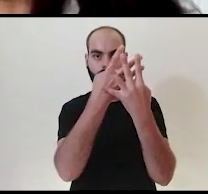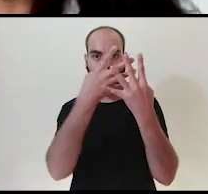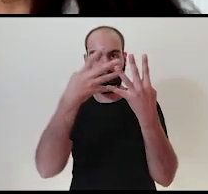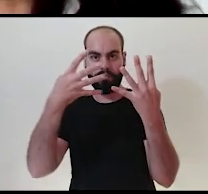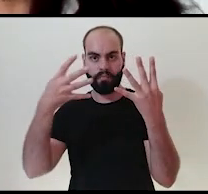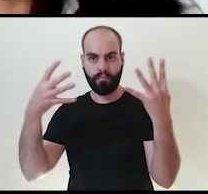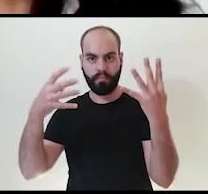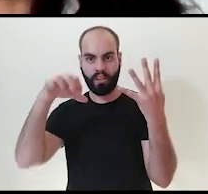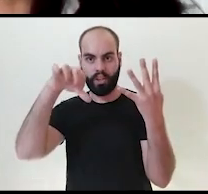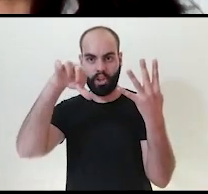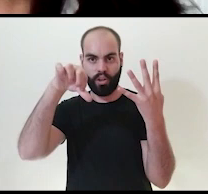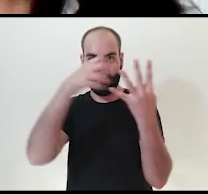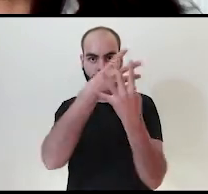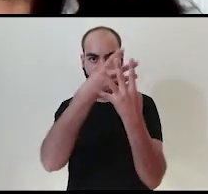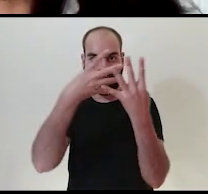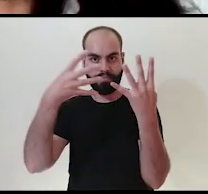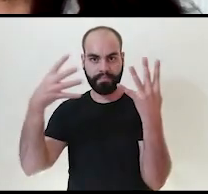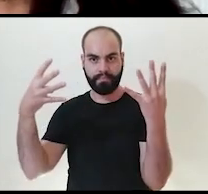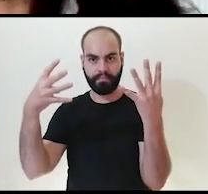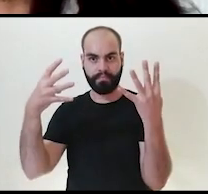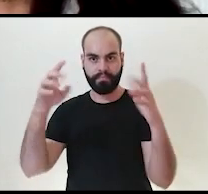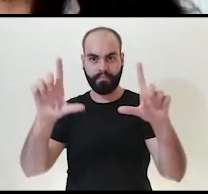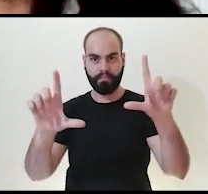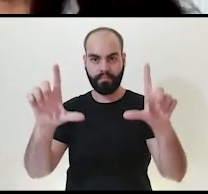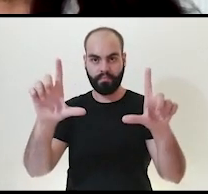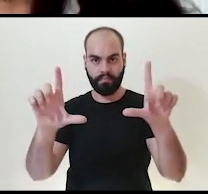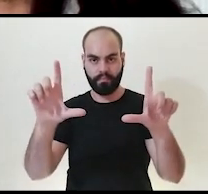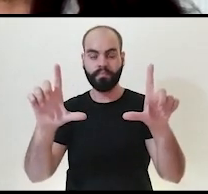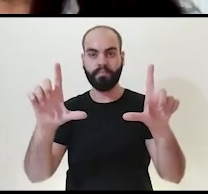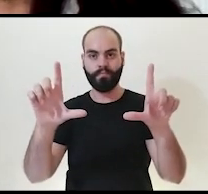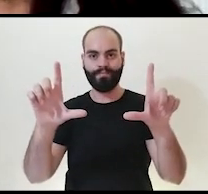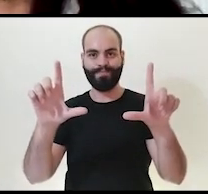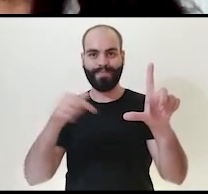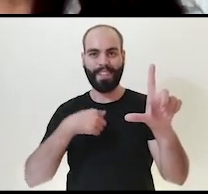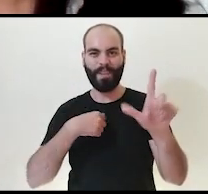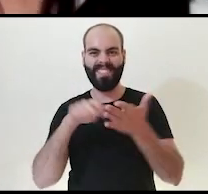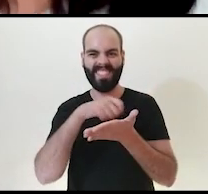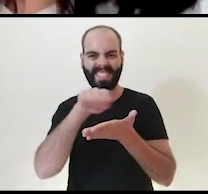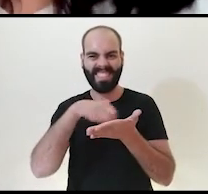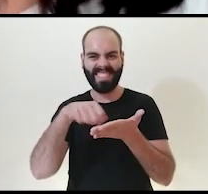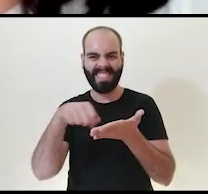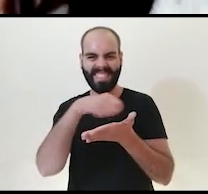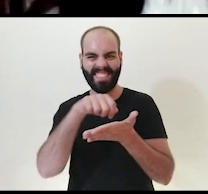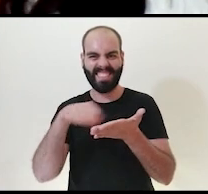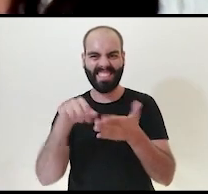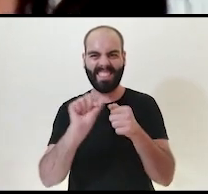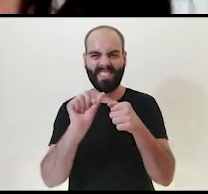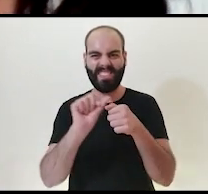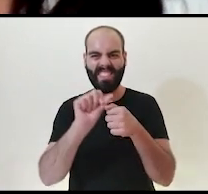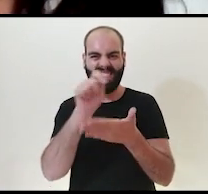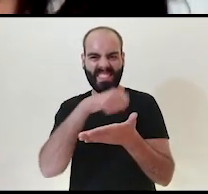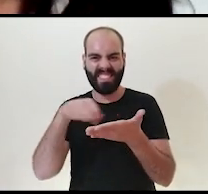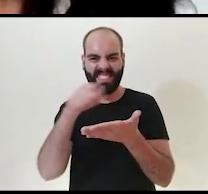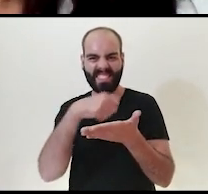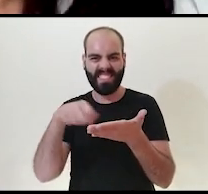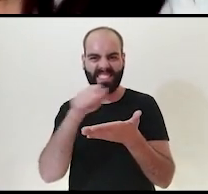3 fileiras verticais e horizontais. E você. Nossa, eu até rabisquei aqui, meu. Eu fiz um desenho tosco